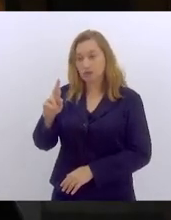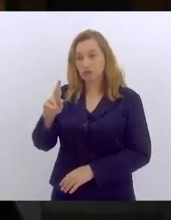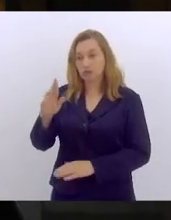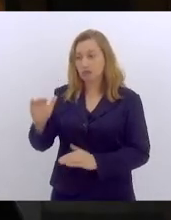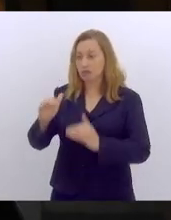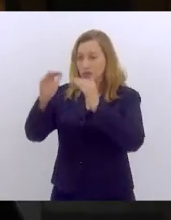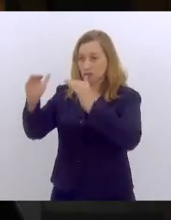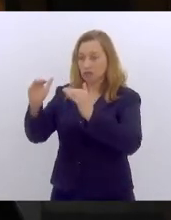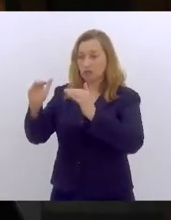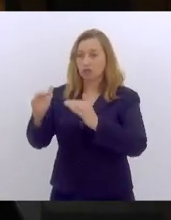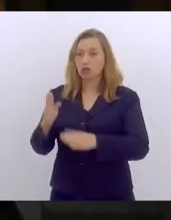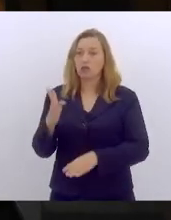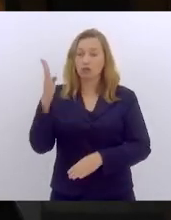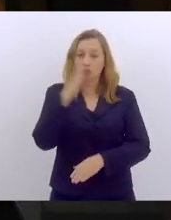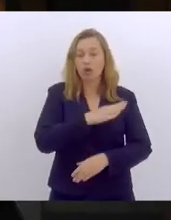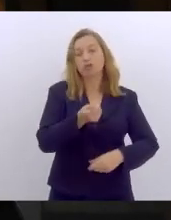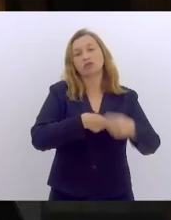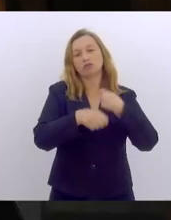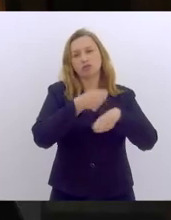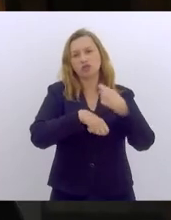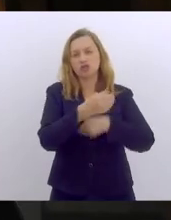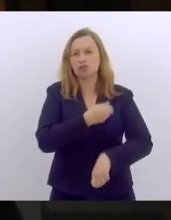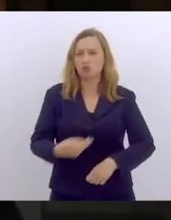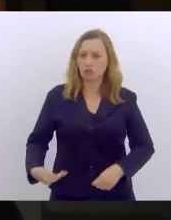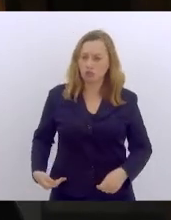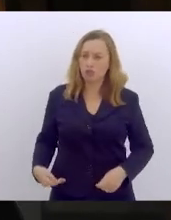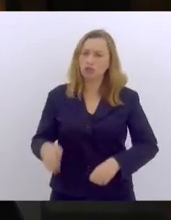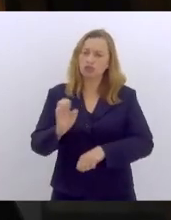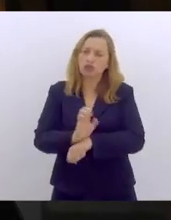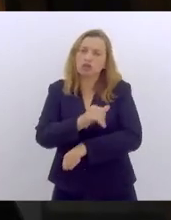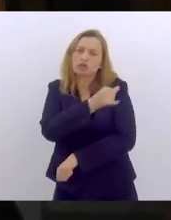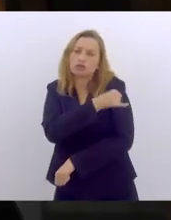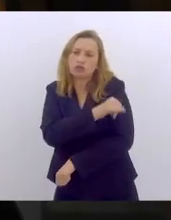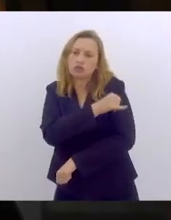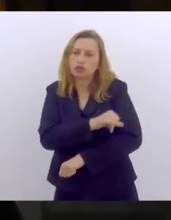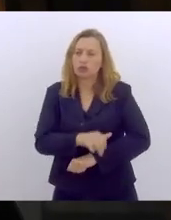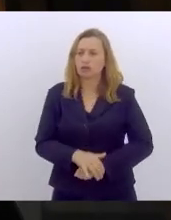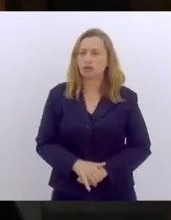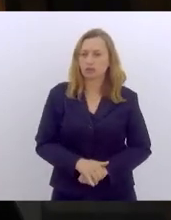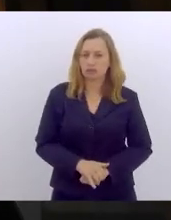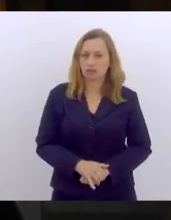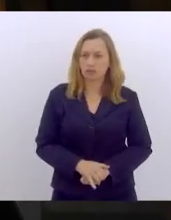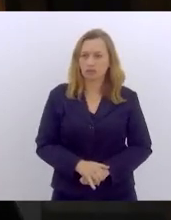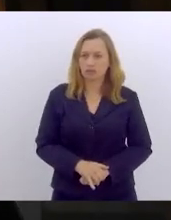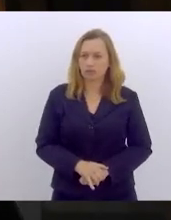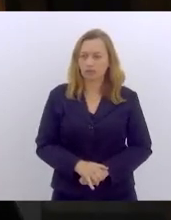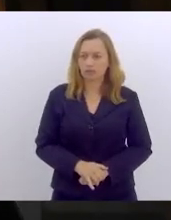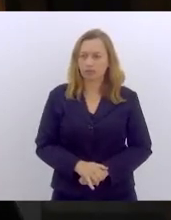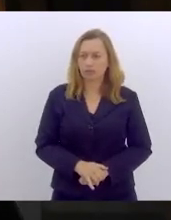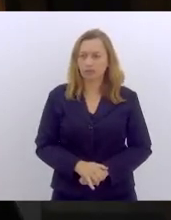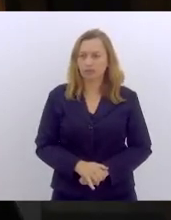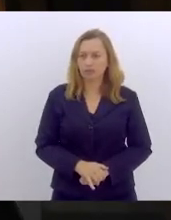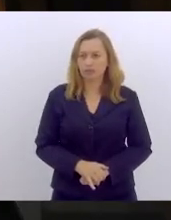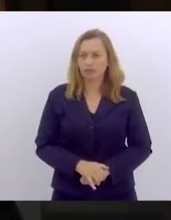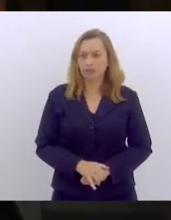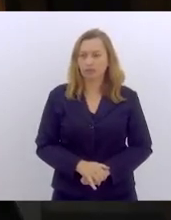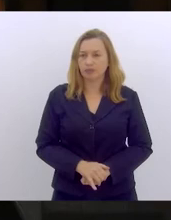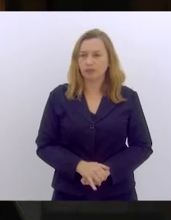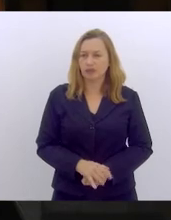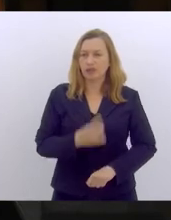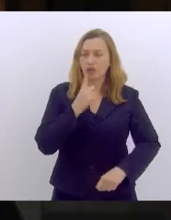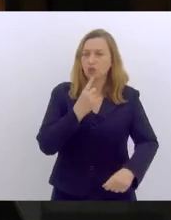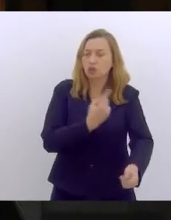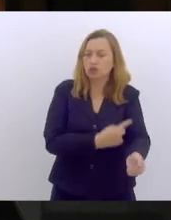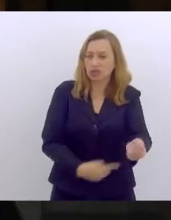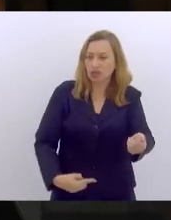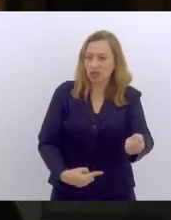mal das administrações públicas do Estado do Rio de Janeiro está na raiz de